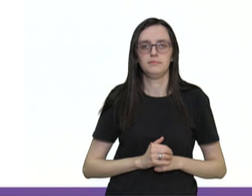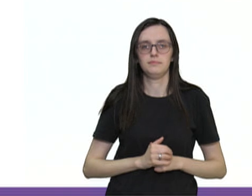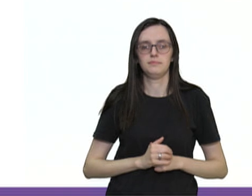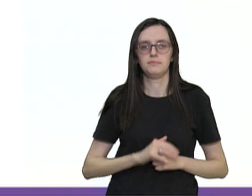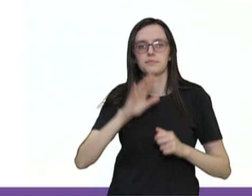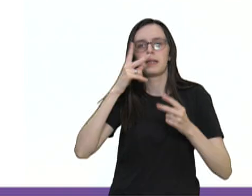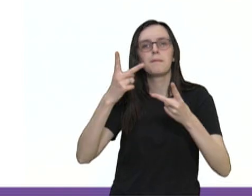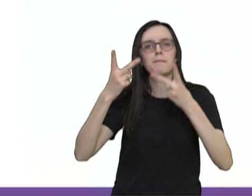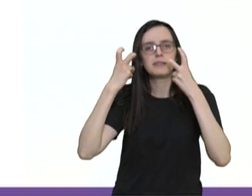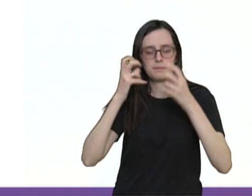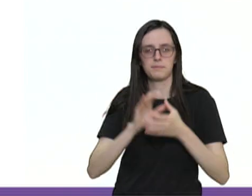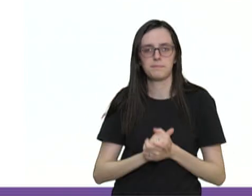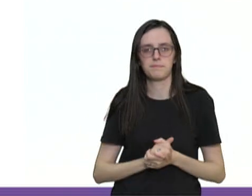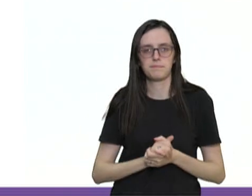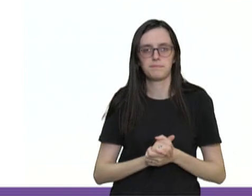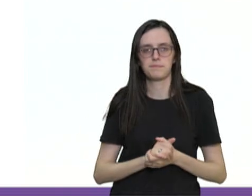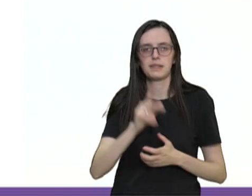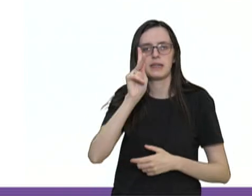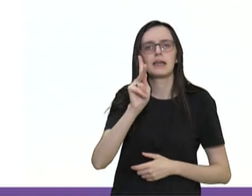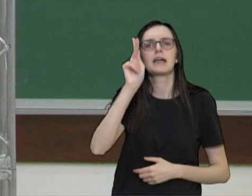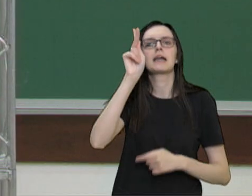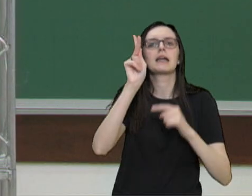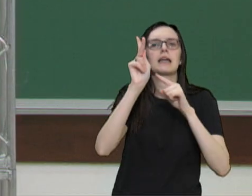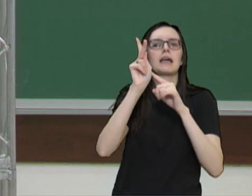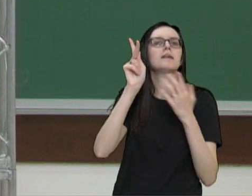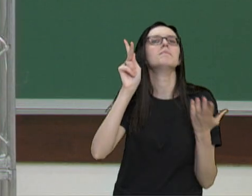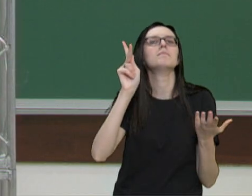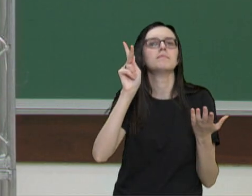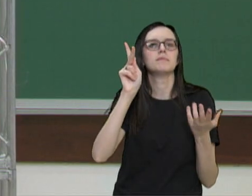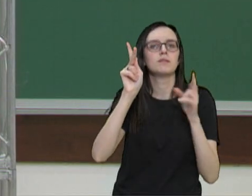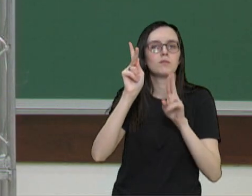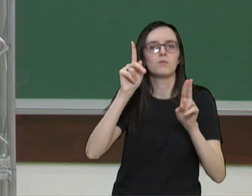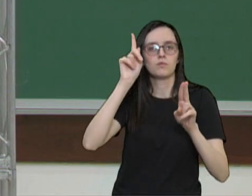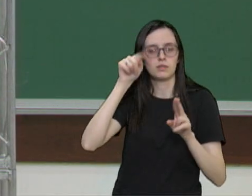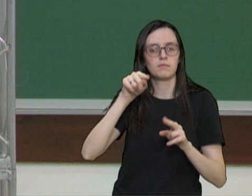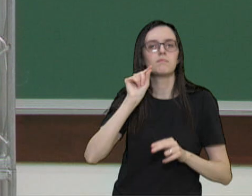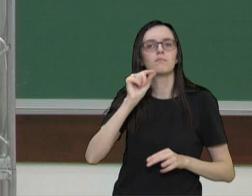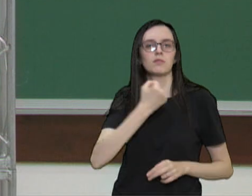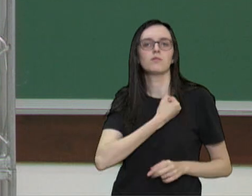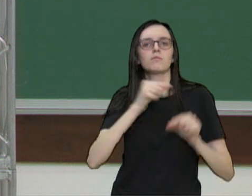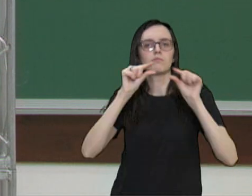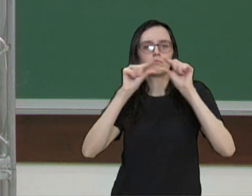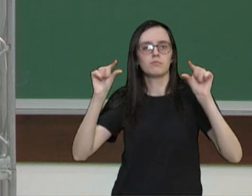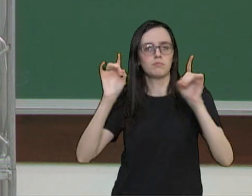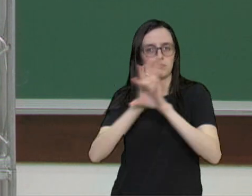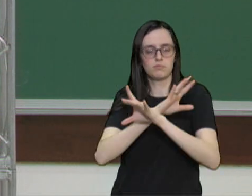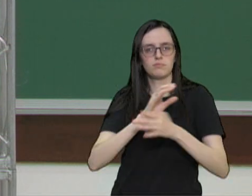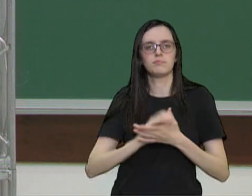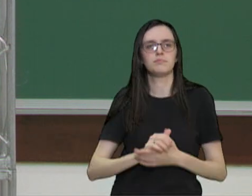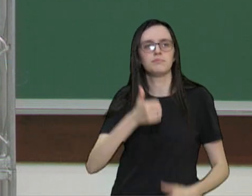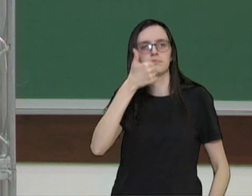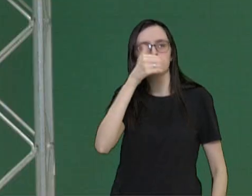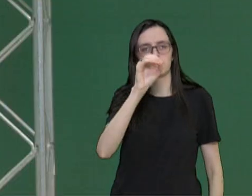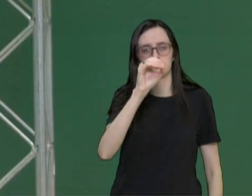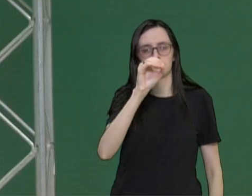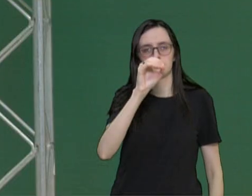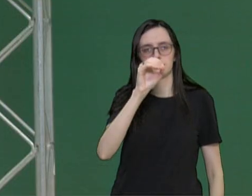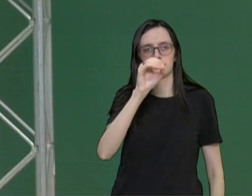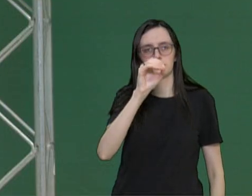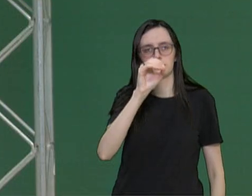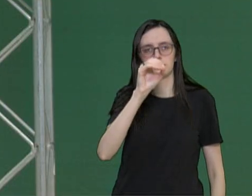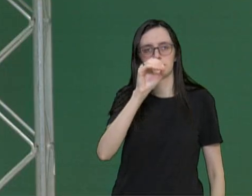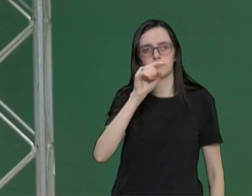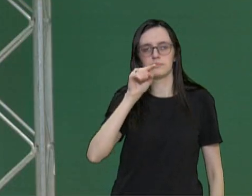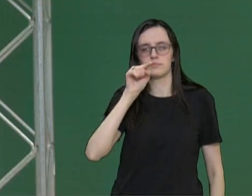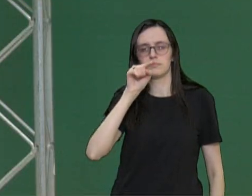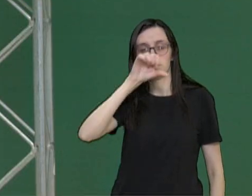perceba, K, nós vamos usar a constante eletrostática do vácuo, 9 vezes 10 elevado a nona, vezes módulo